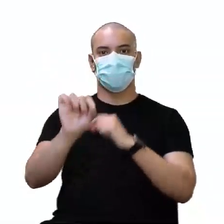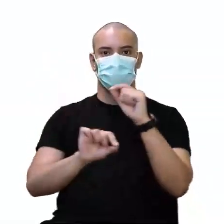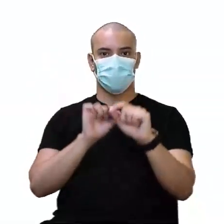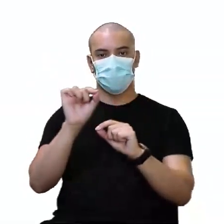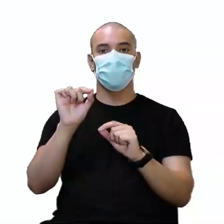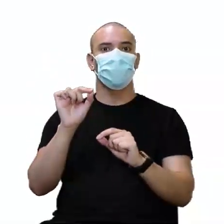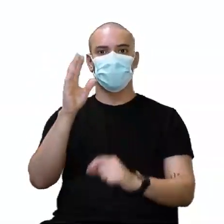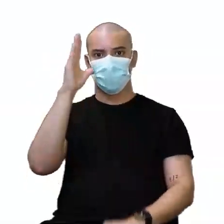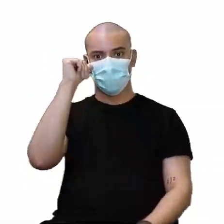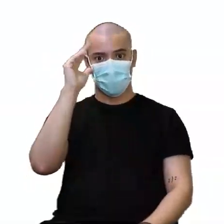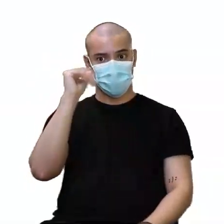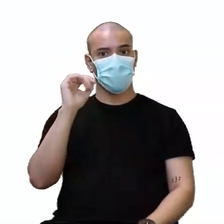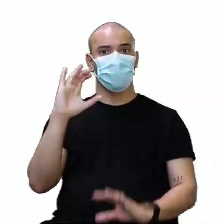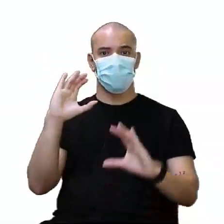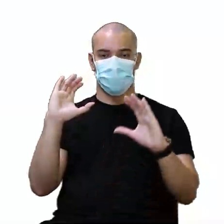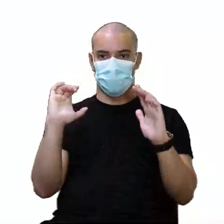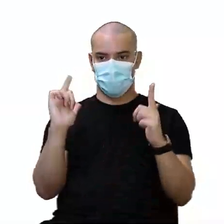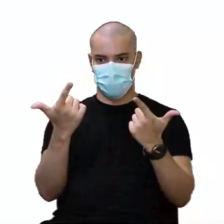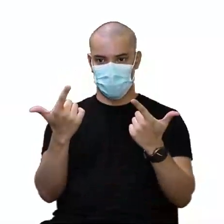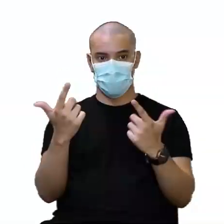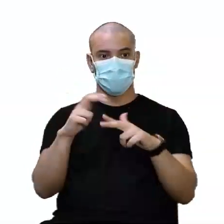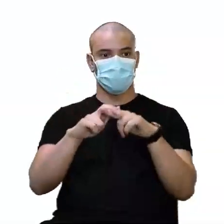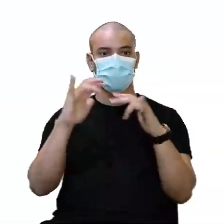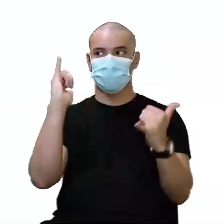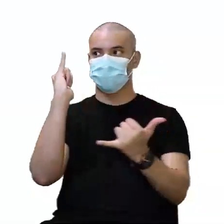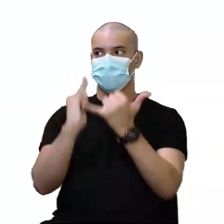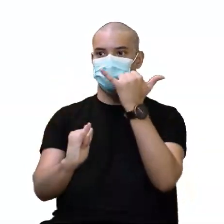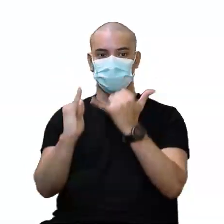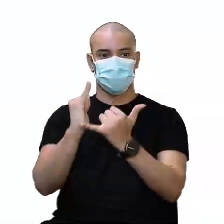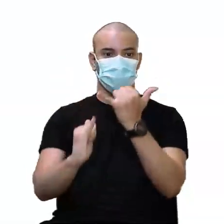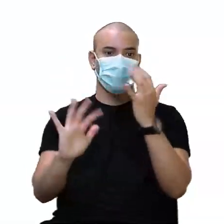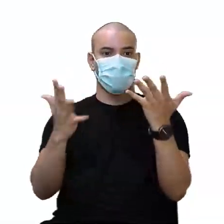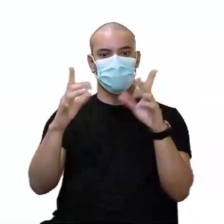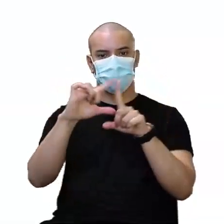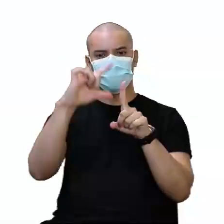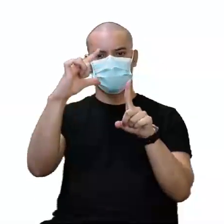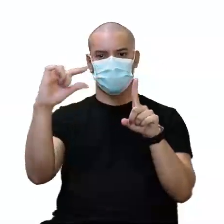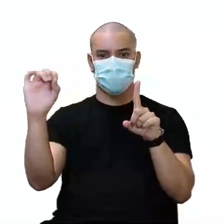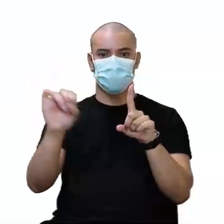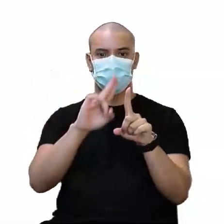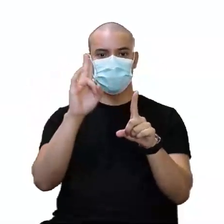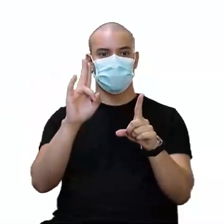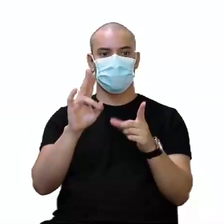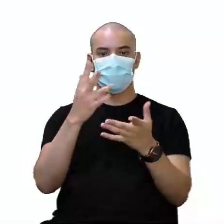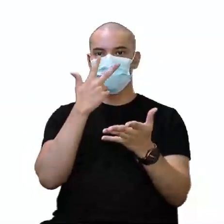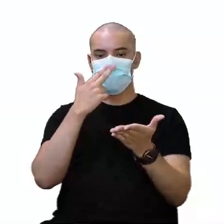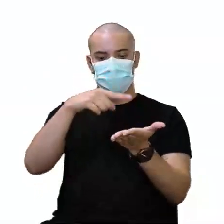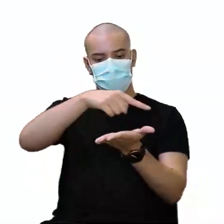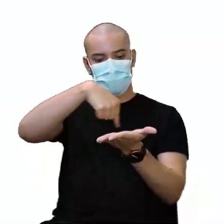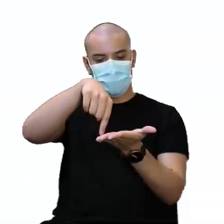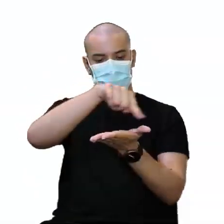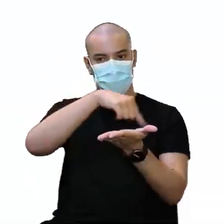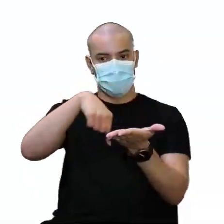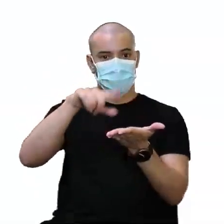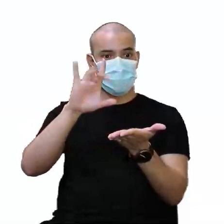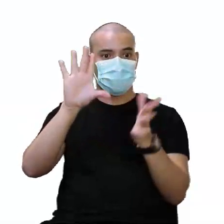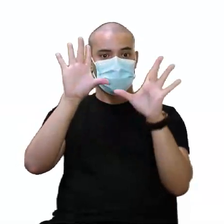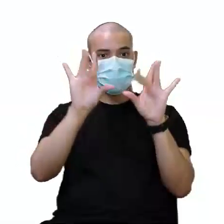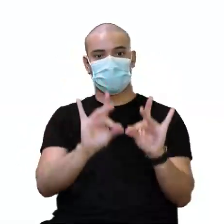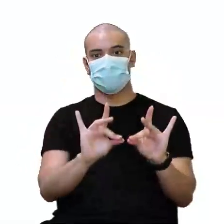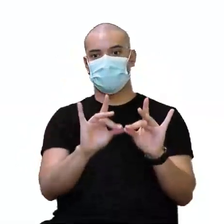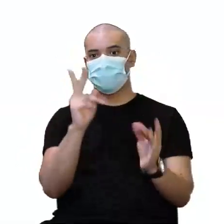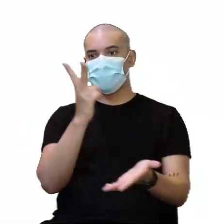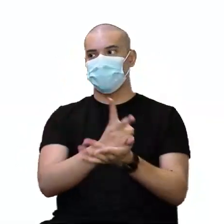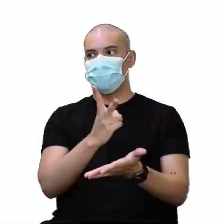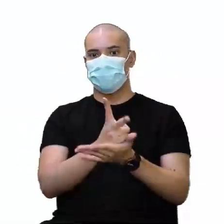corpos curiosos, com toda certeza, semelhantes a pequenas folhas ou em formas de disco que permaneciam fixos no